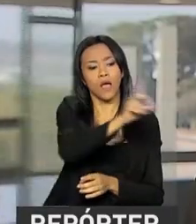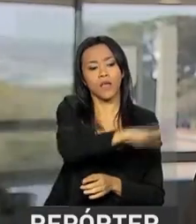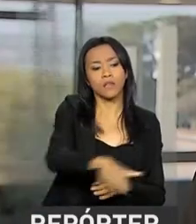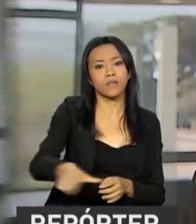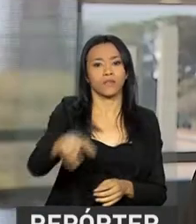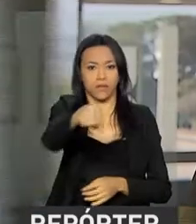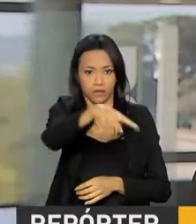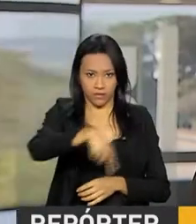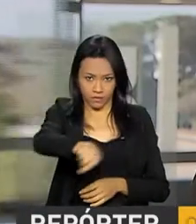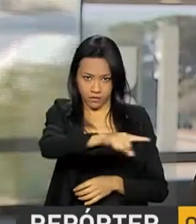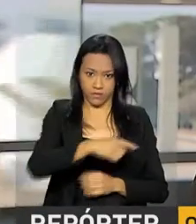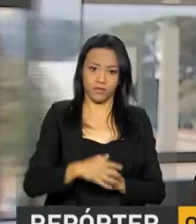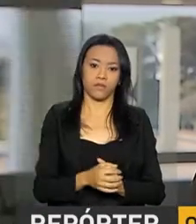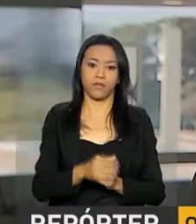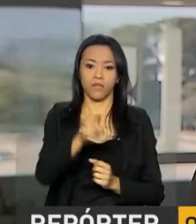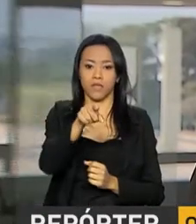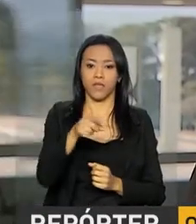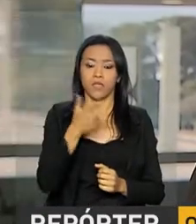para objetivar,